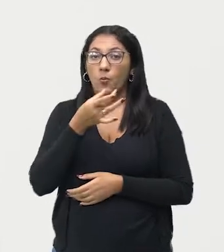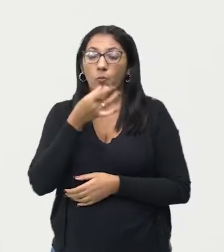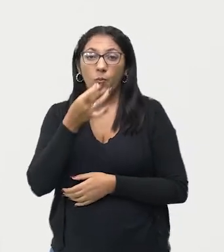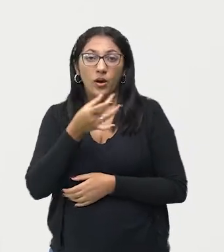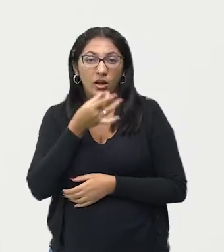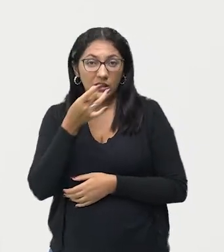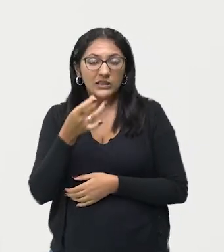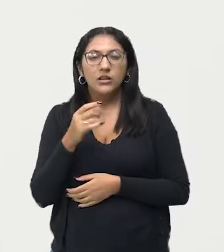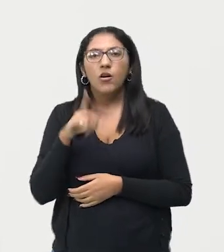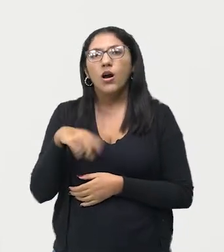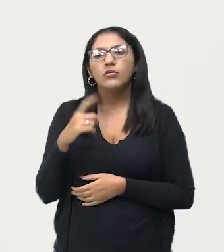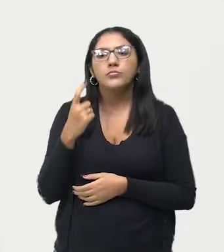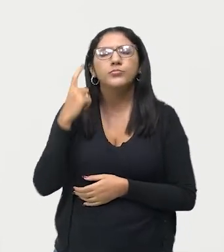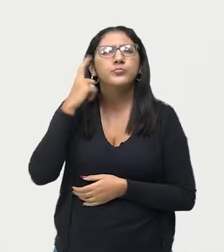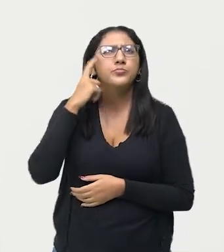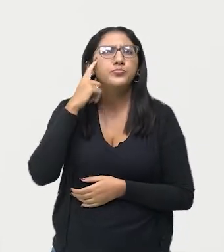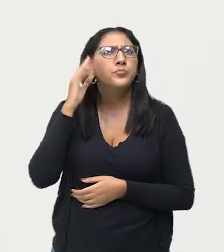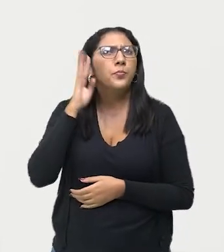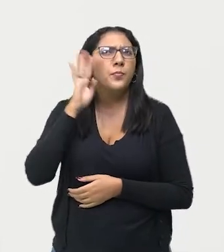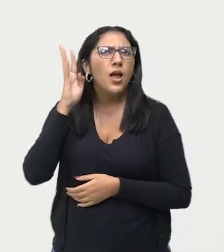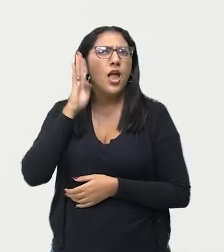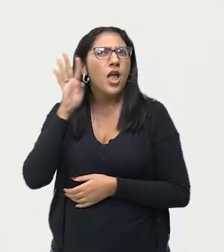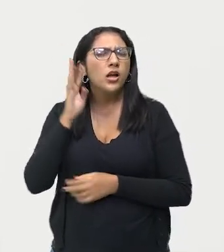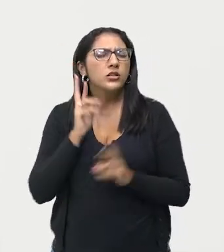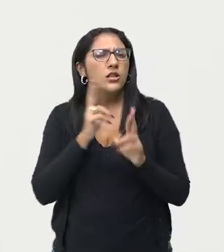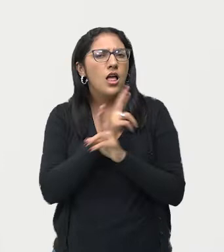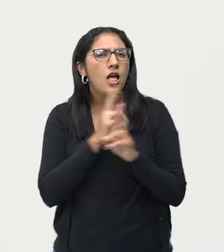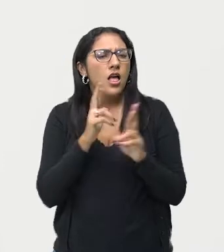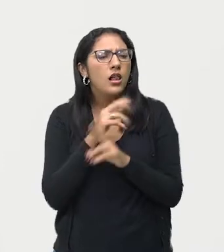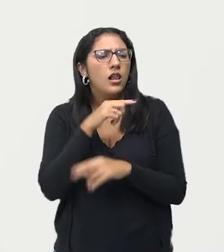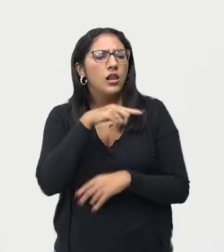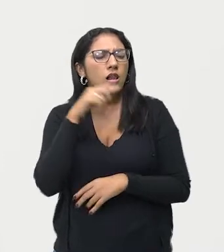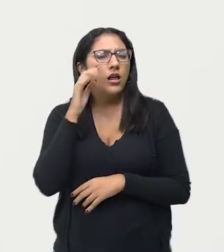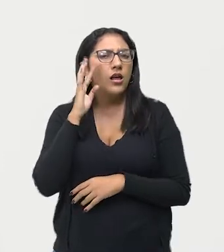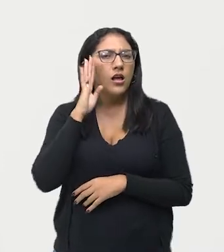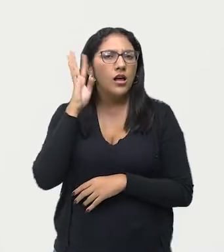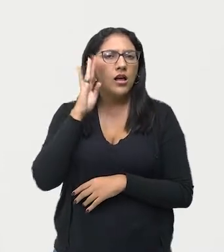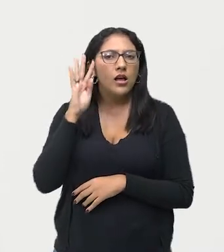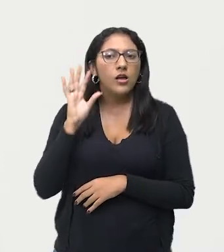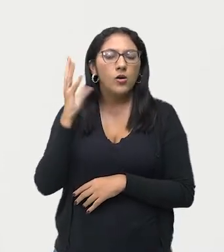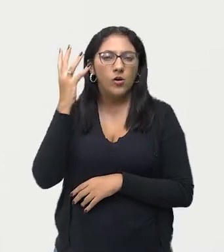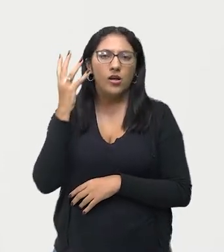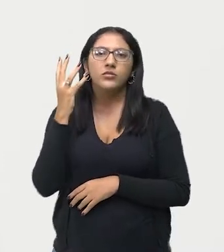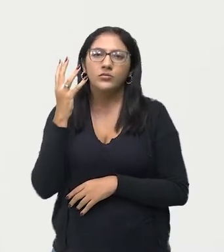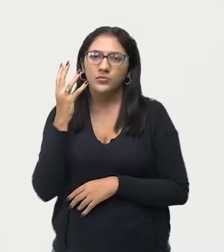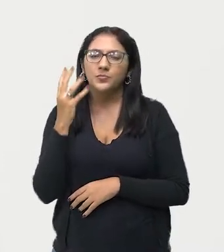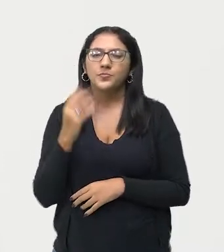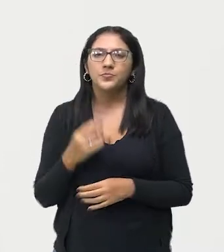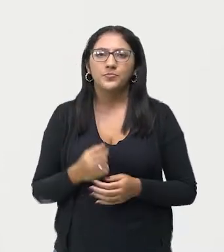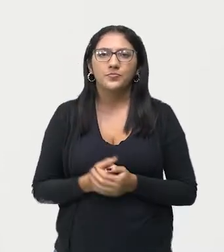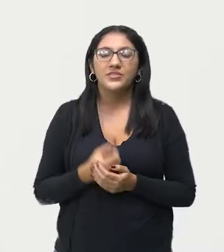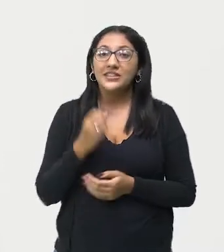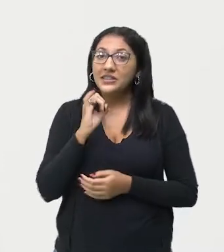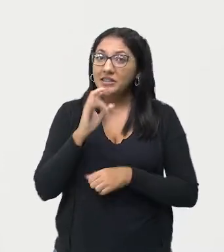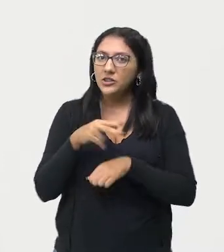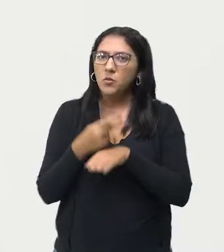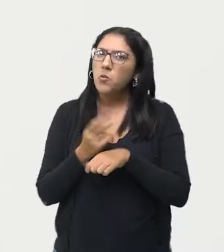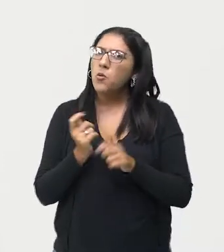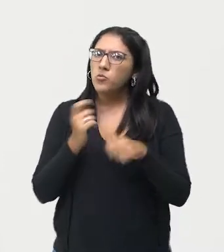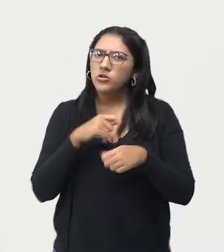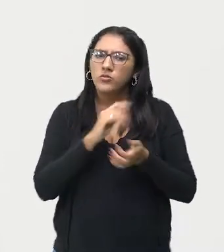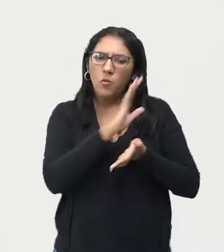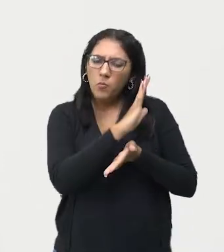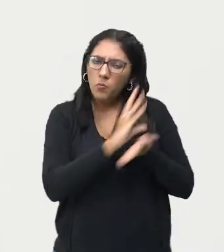que alguém pensa sobre o fato. Certo, gente? Então, essa cartela aí resume. Se quiser depois copiar no